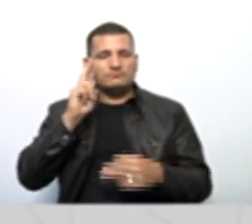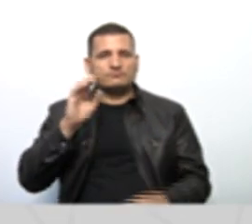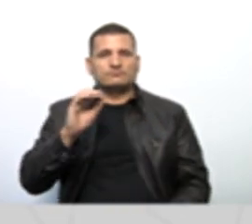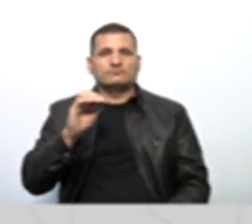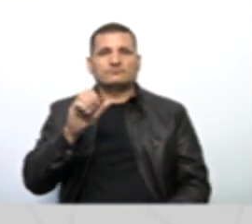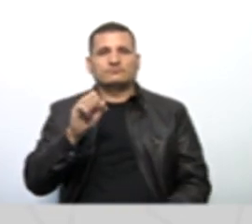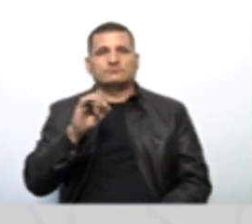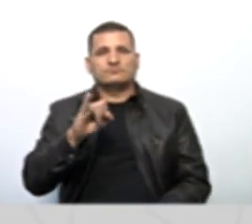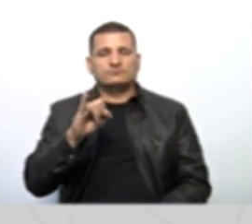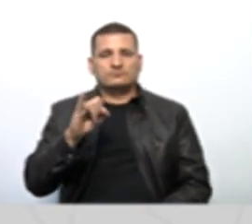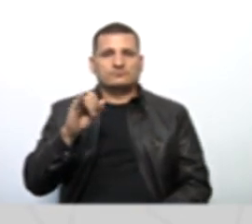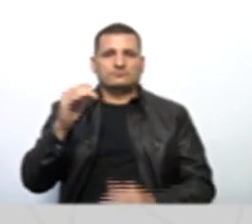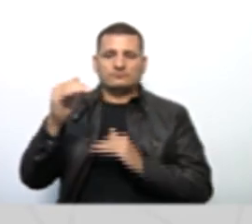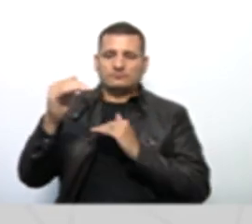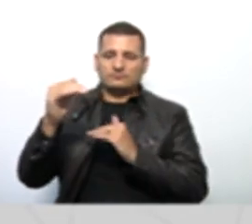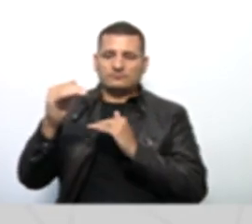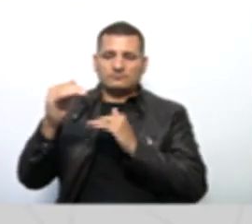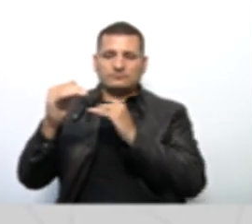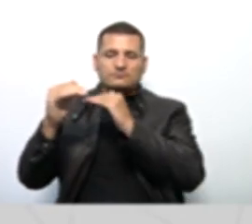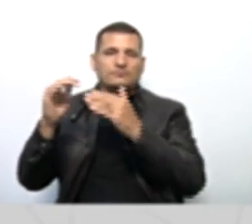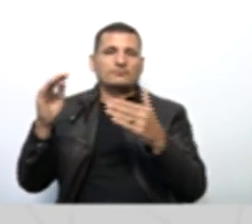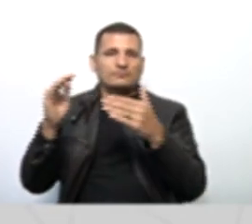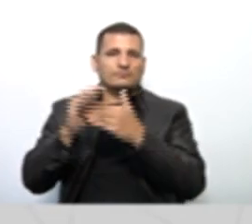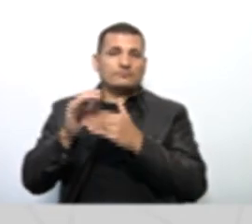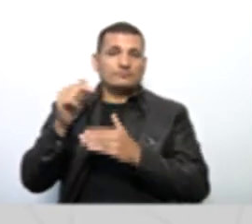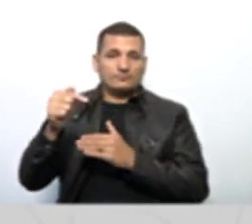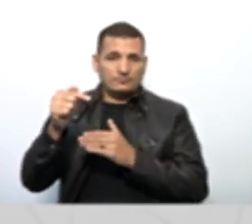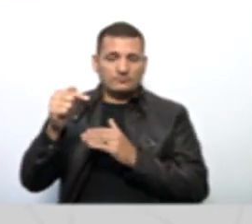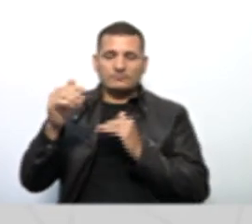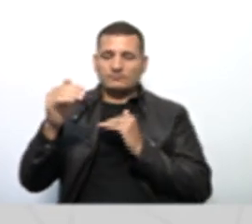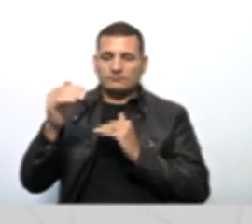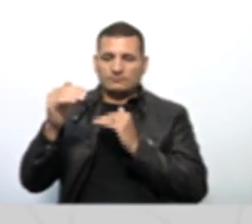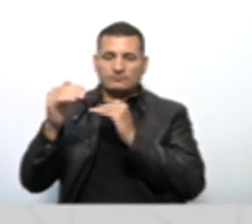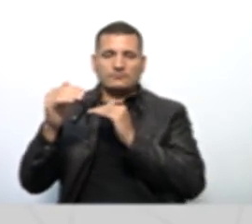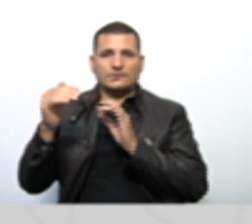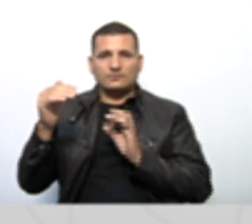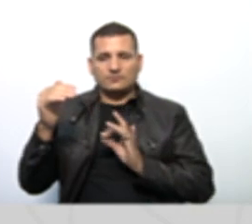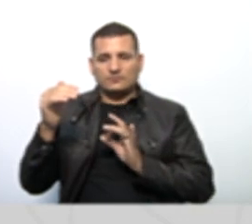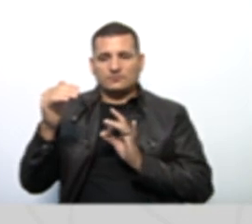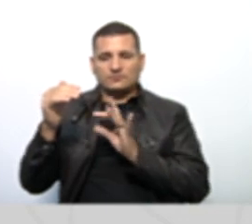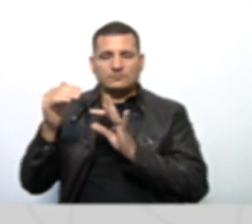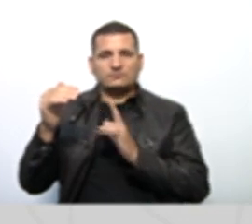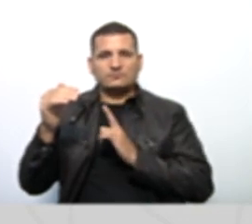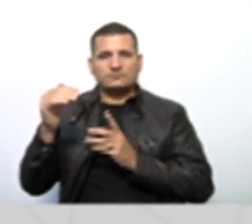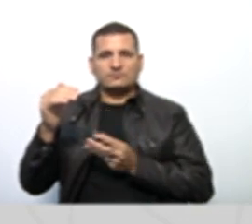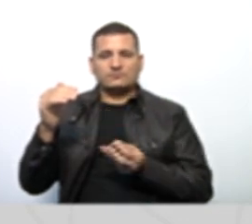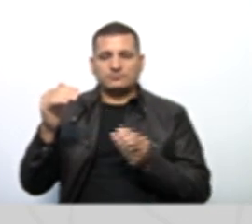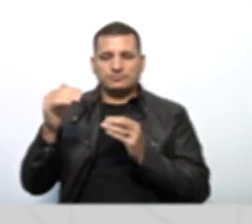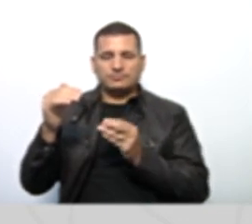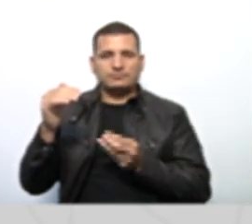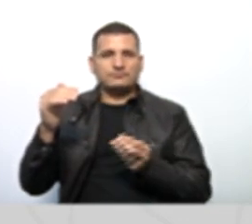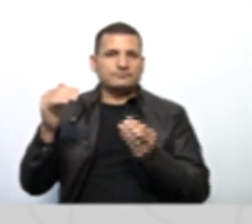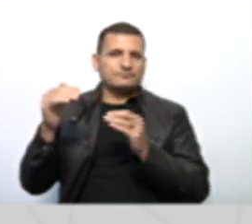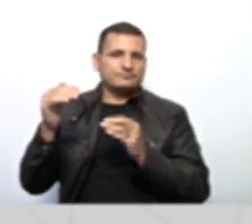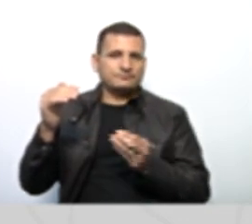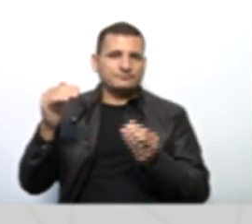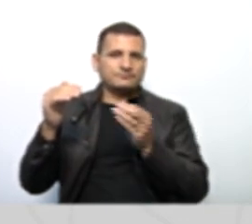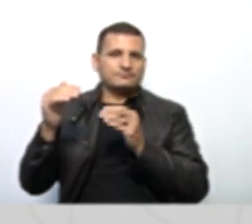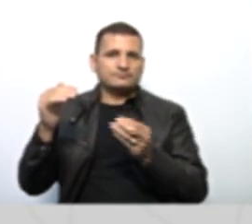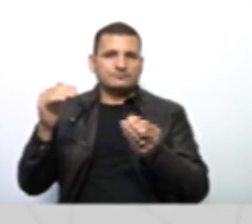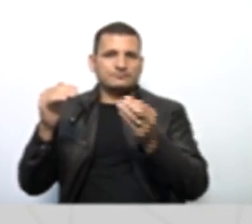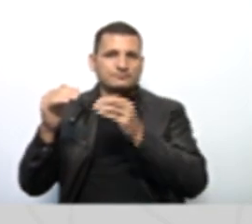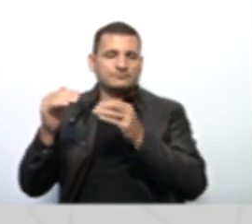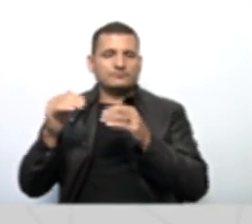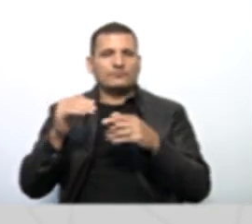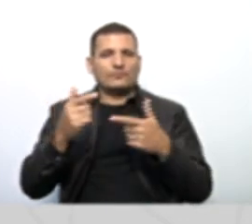123 até a 7 né cada camada inferior provêm serviço o próximo período né então o senso de